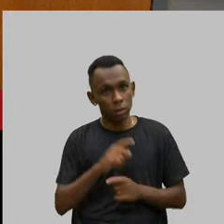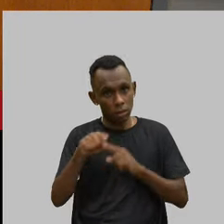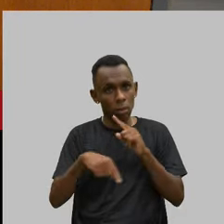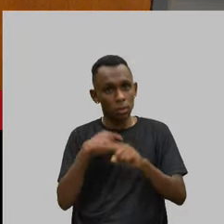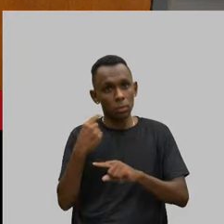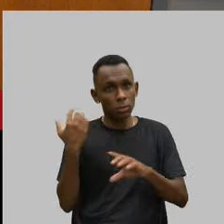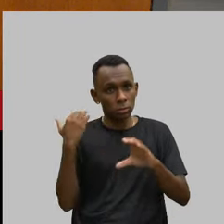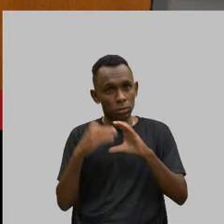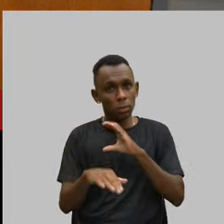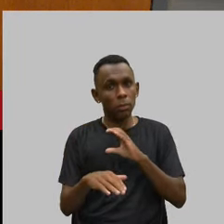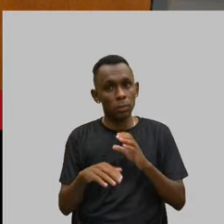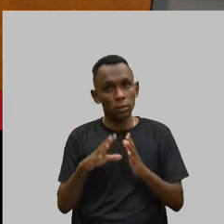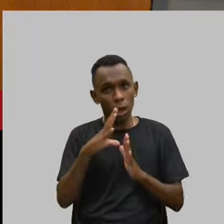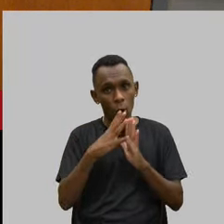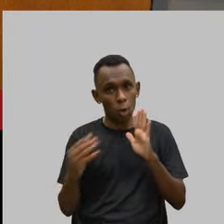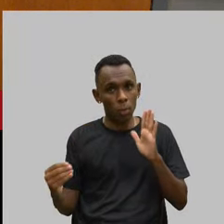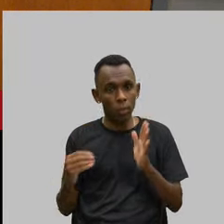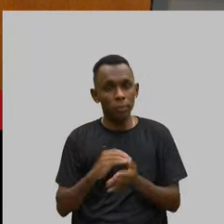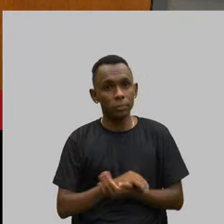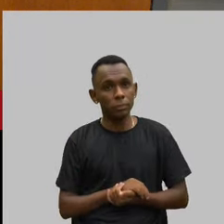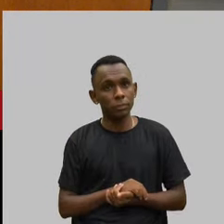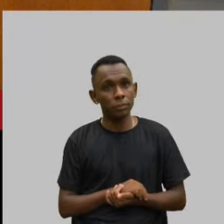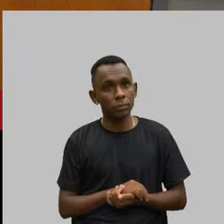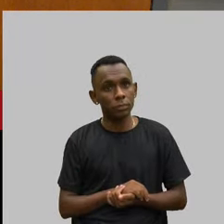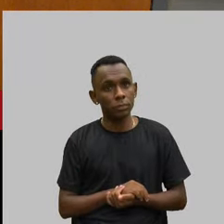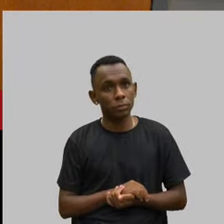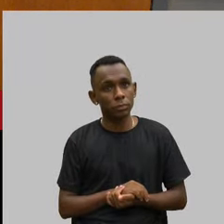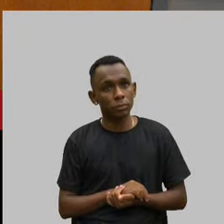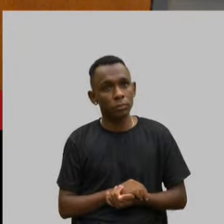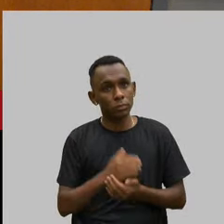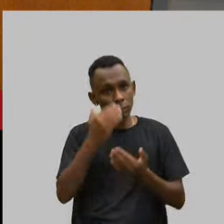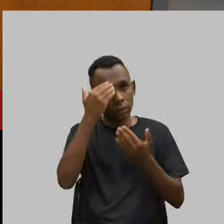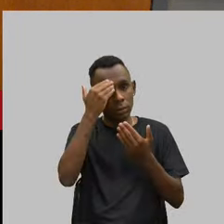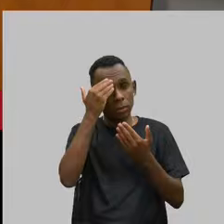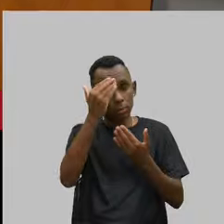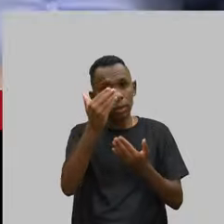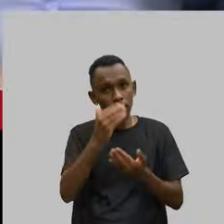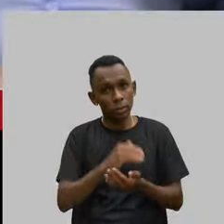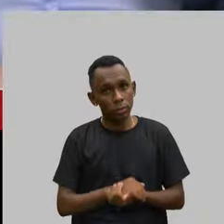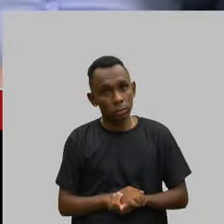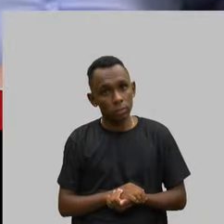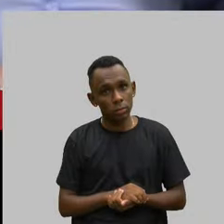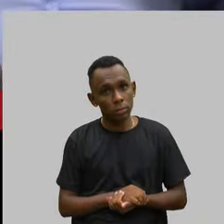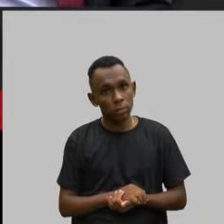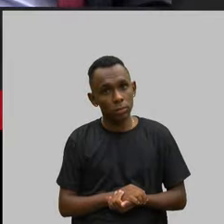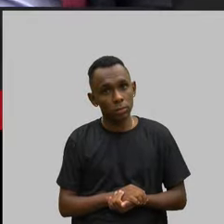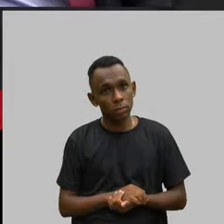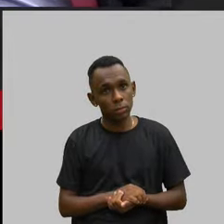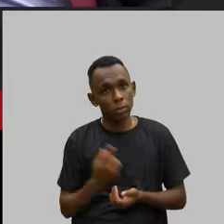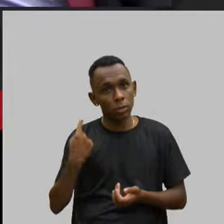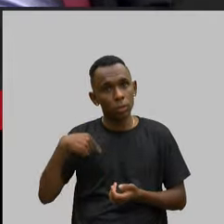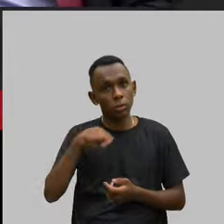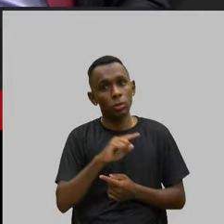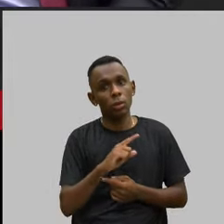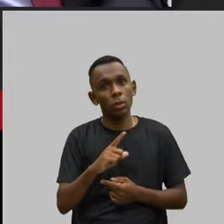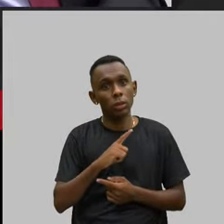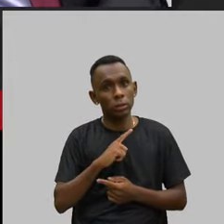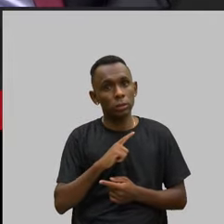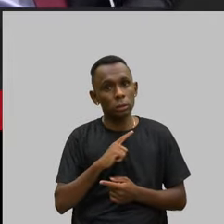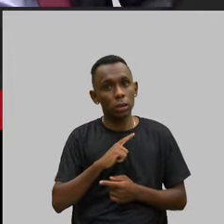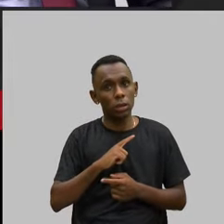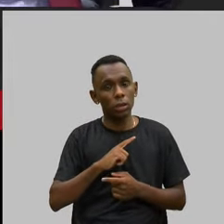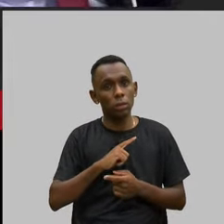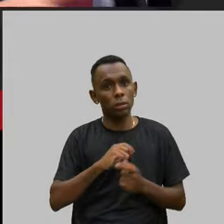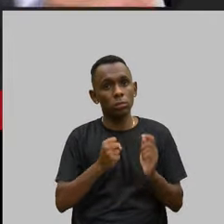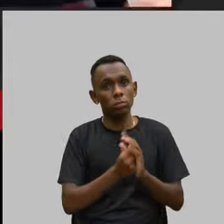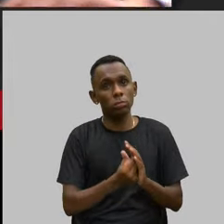cópia assinado Obrigado Deputado Cássio Obrigado eh como eu comentei né Nós temos um um arsenal de